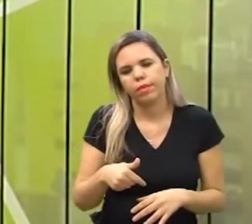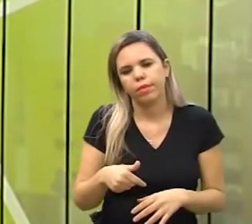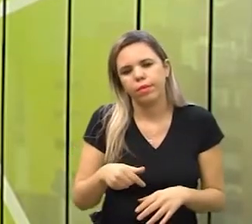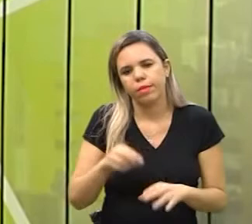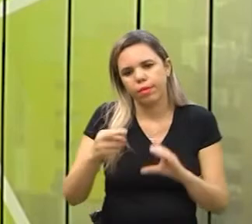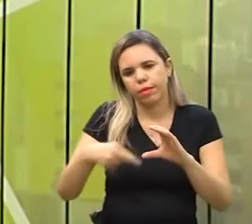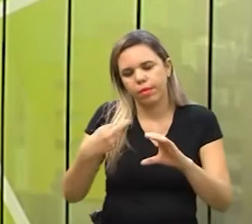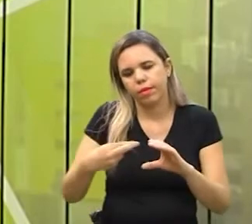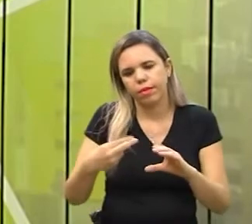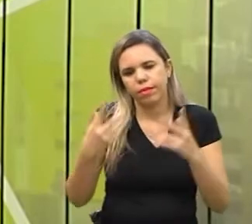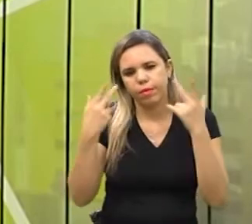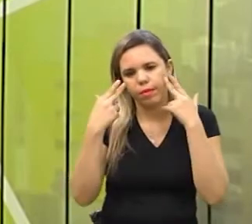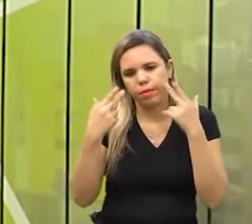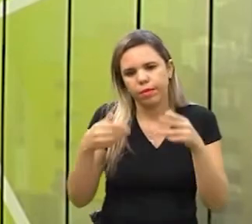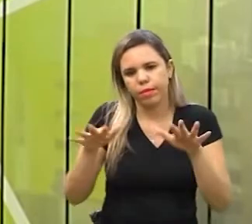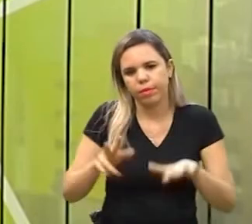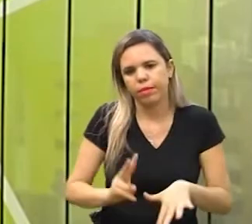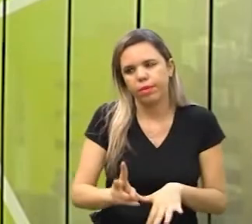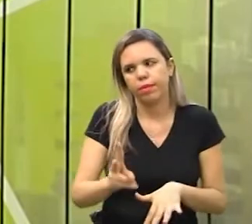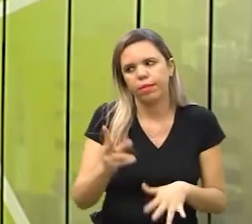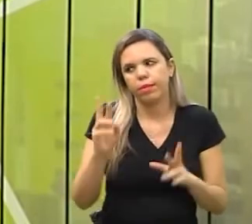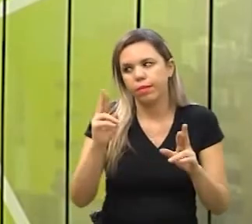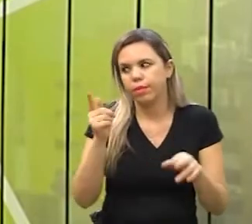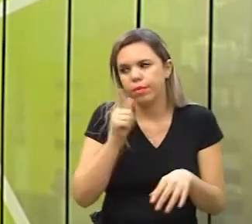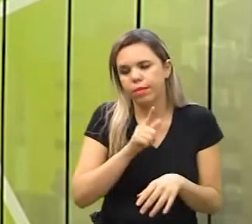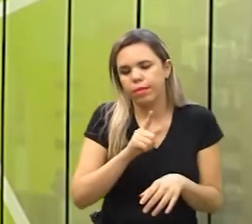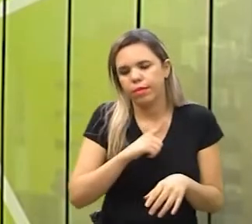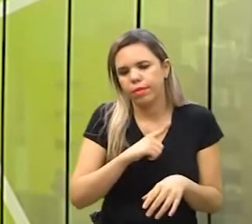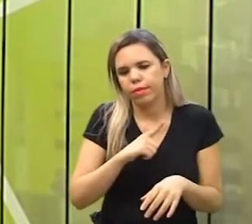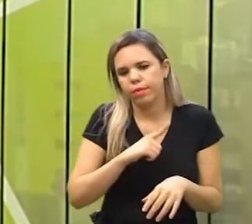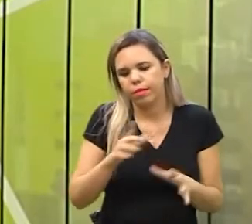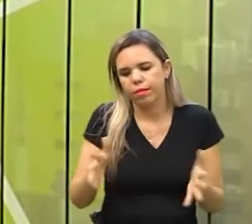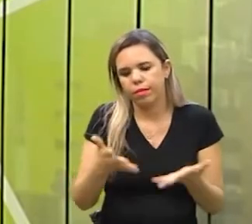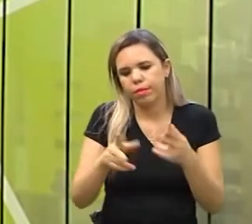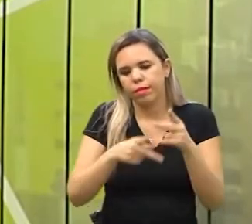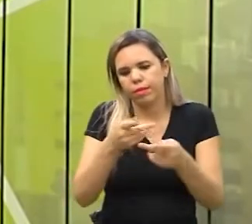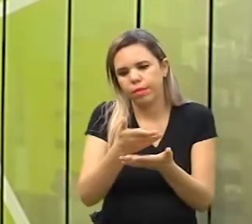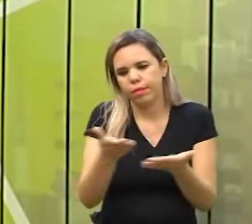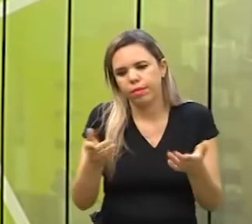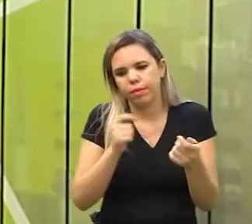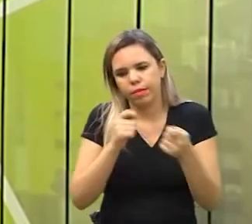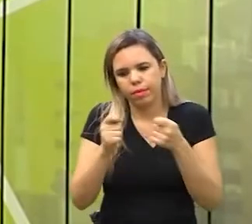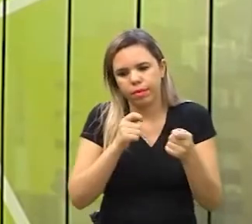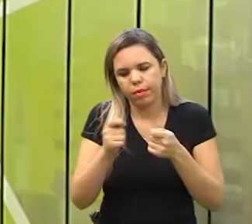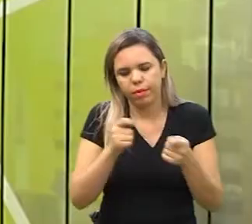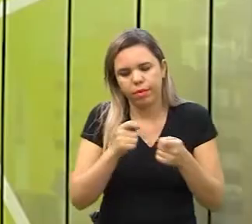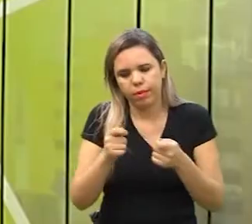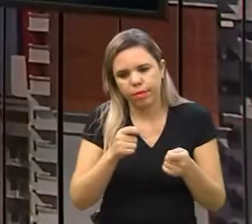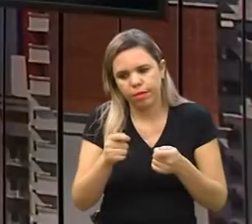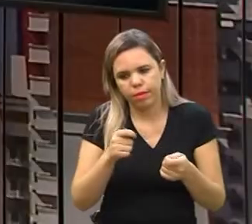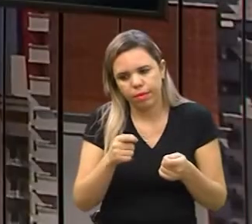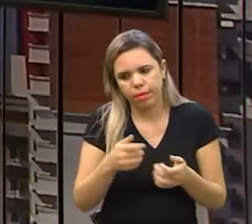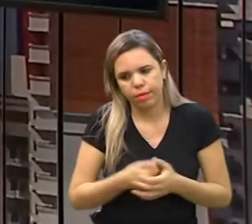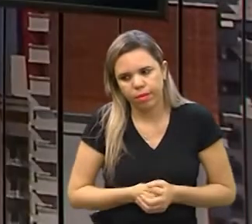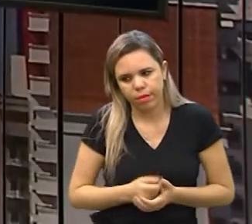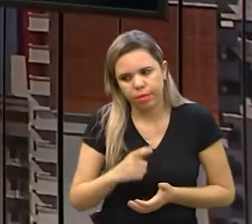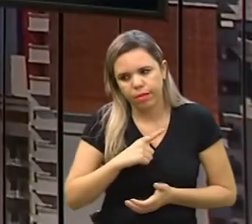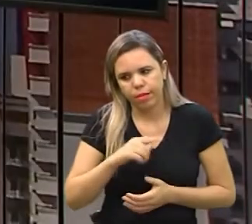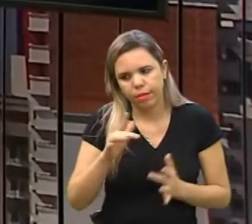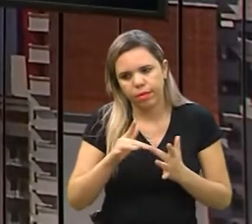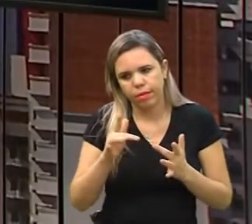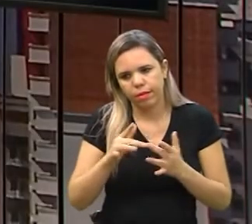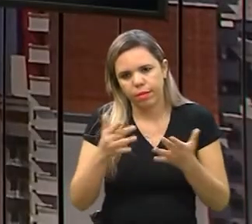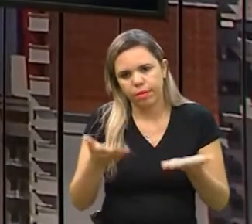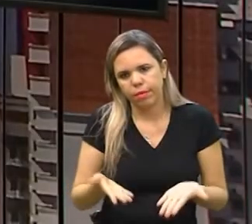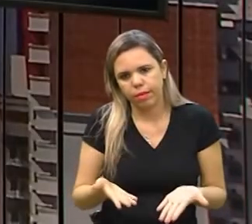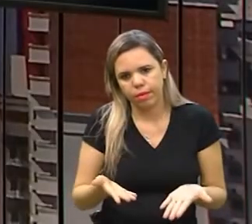da permacultura, eu vejo que veio para ficar e eu espero que a gente tenha inspirado as pessoas nessa entrevista a terem